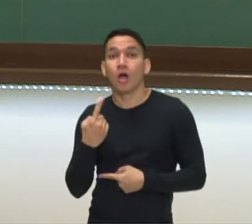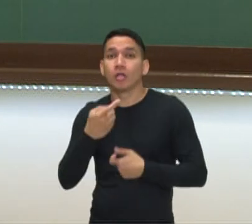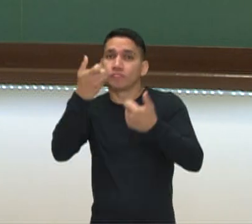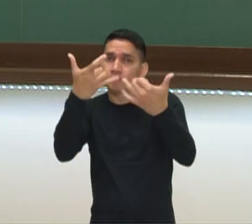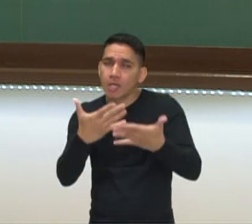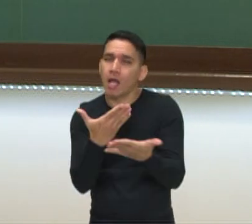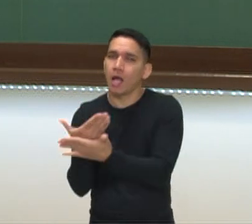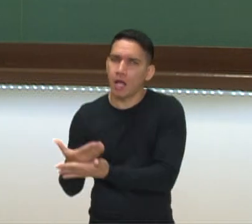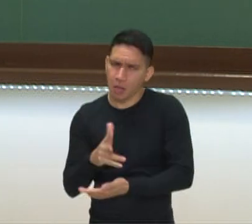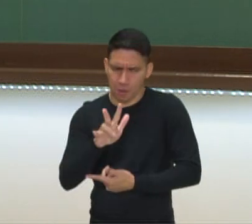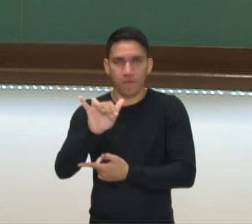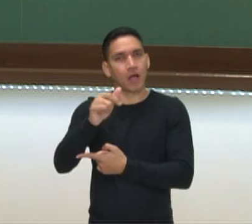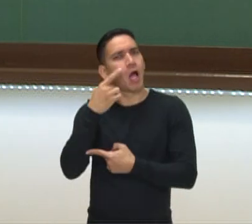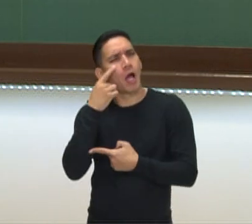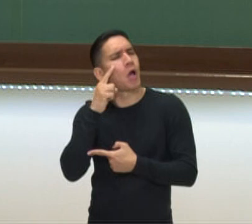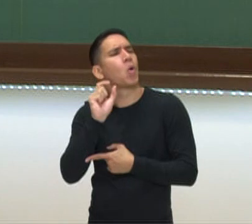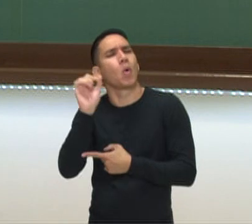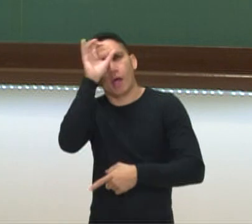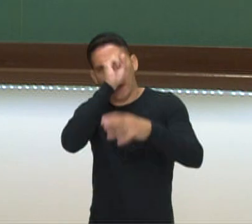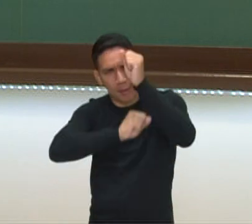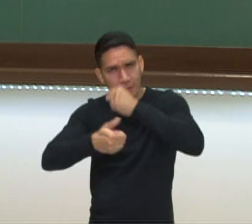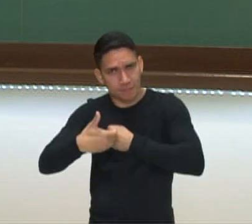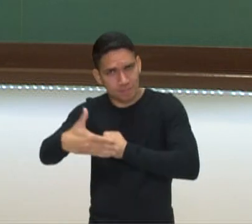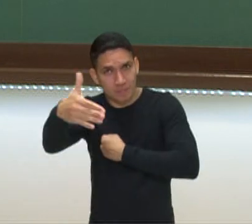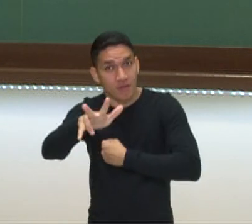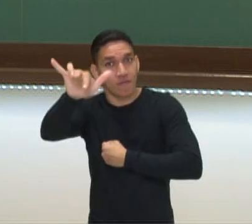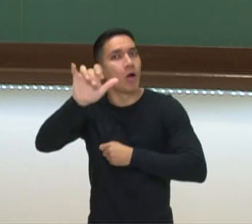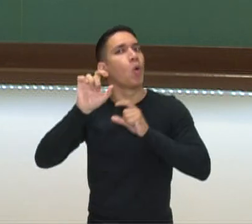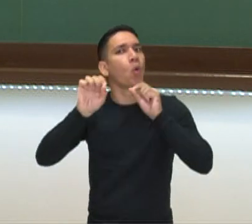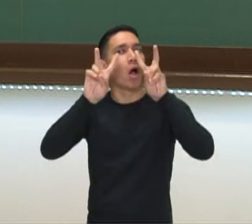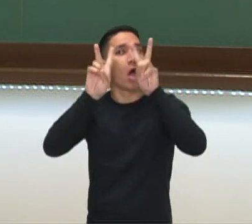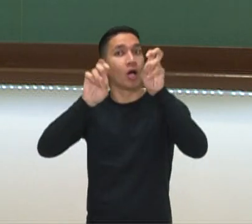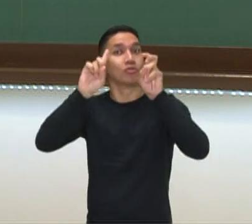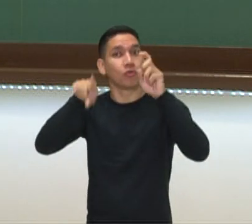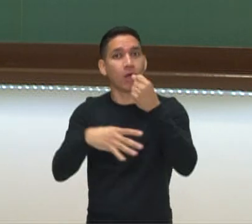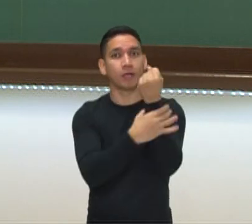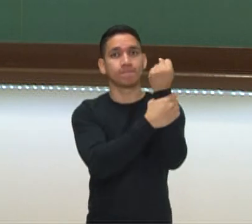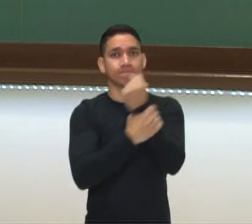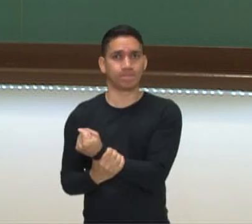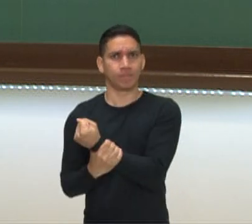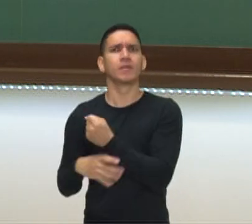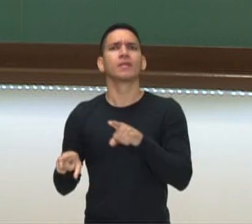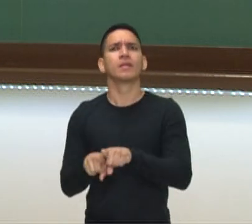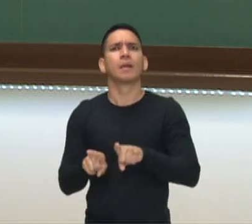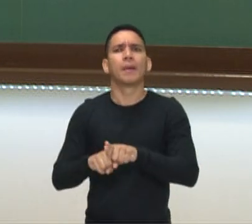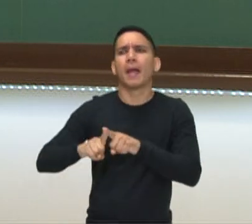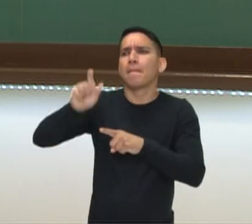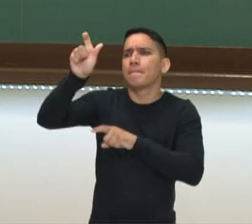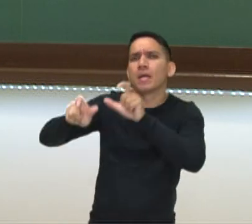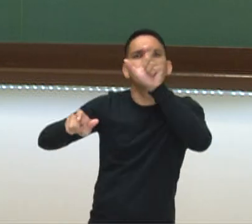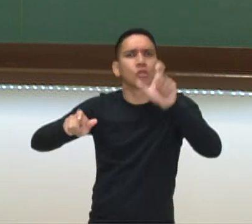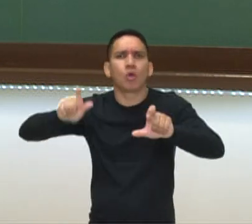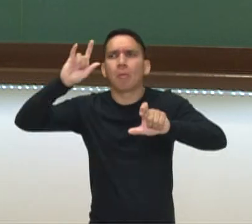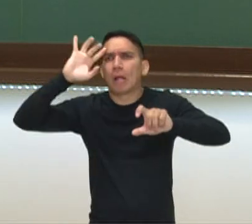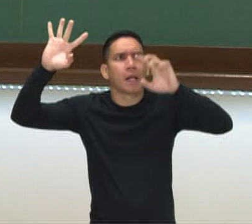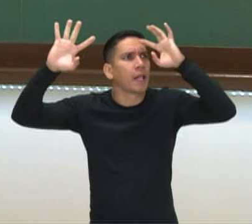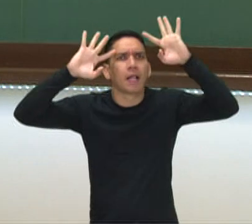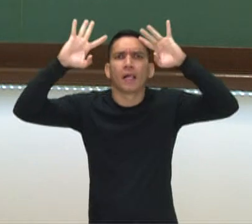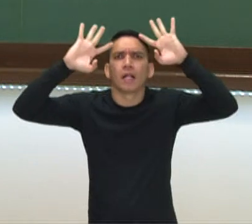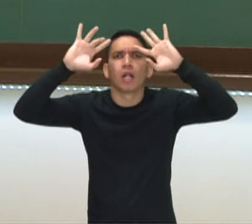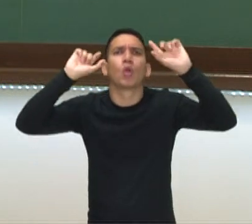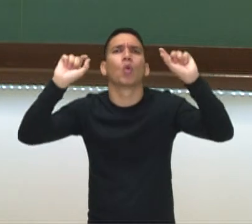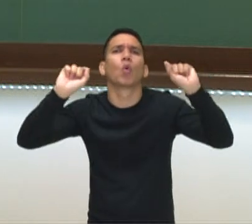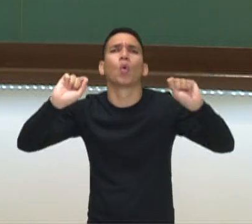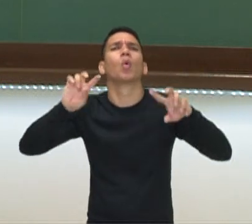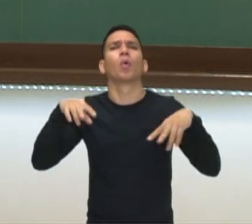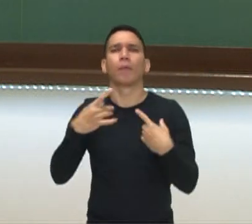uma aula. Vamos ver o que nós vamos aprender hoje. Nós vamos falar sobre o absolutismo e os teóricos do absolutismo.